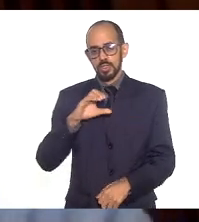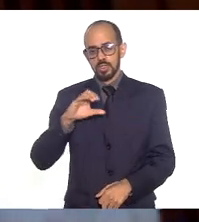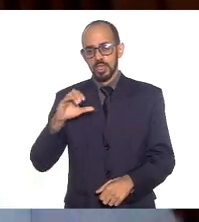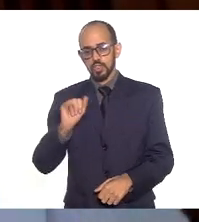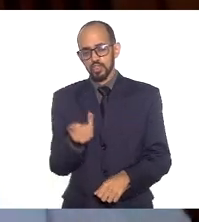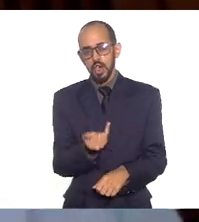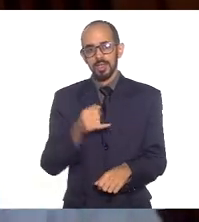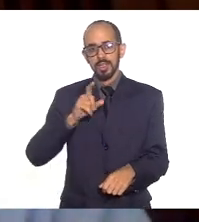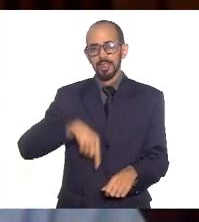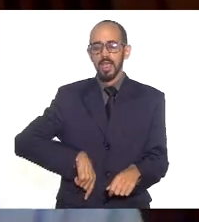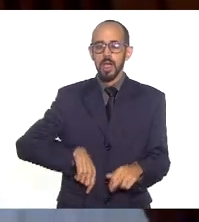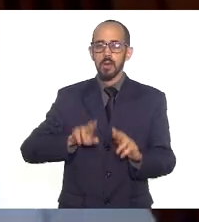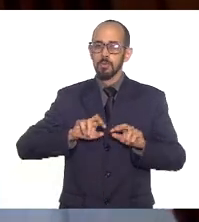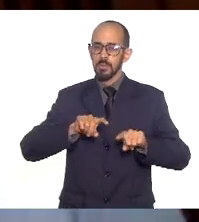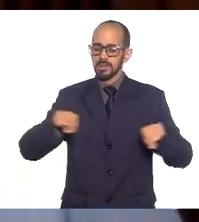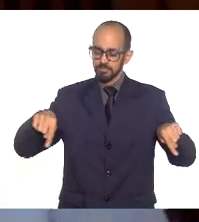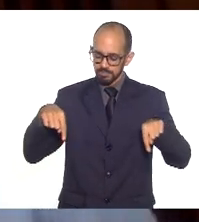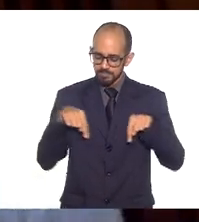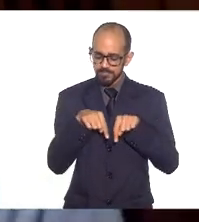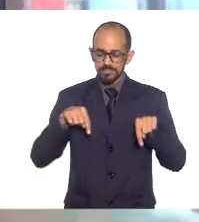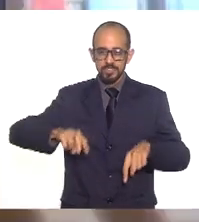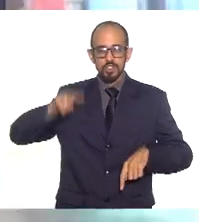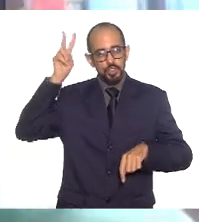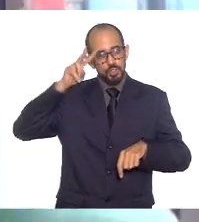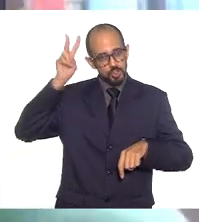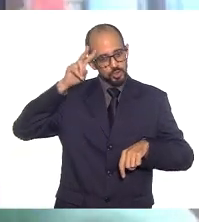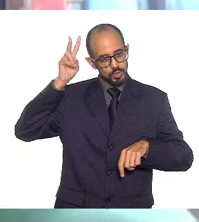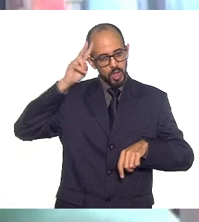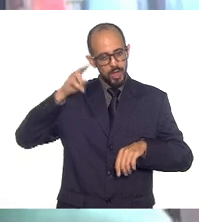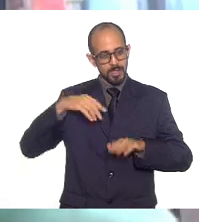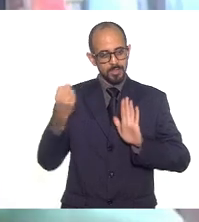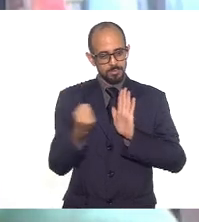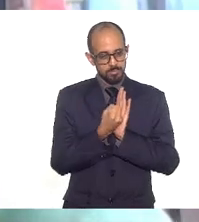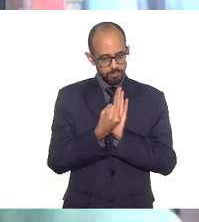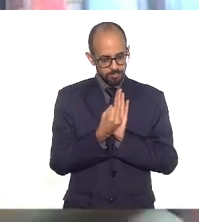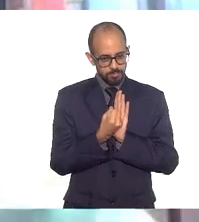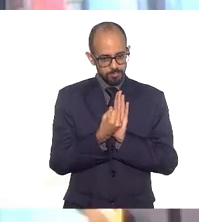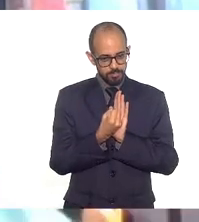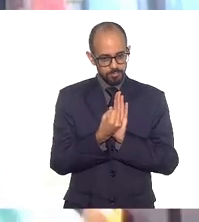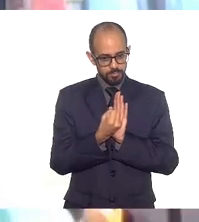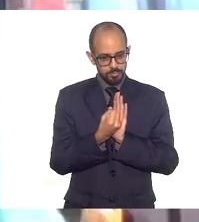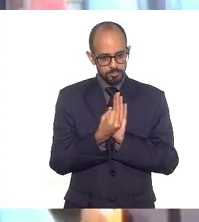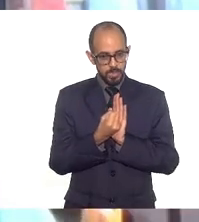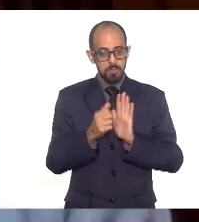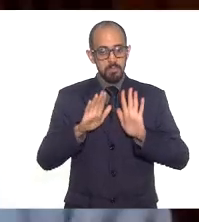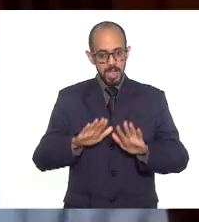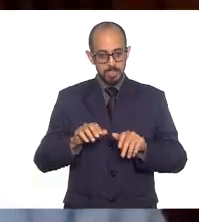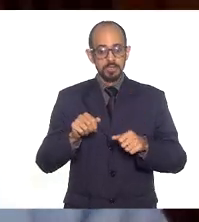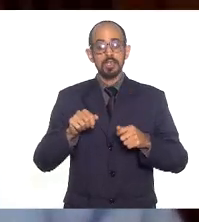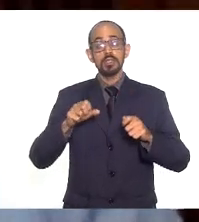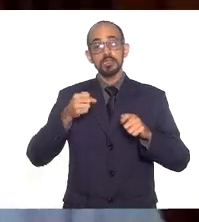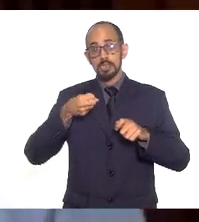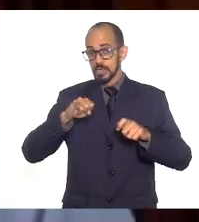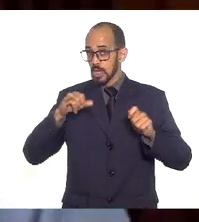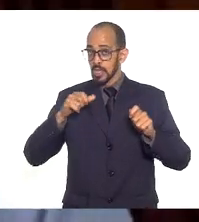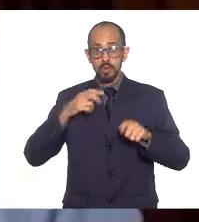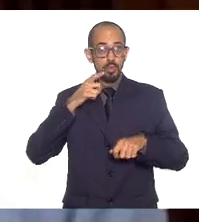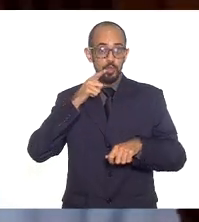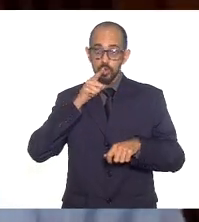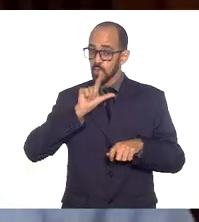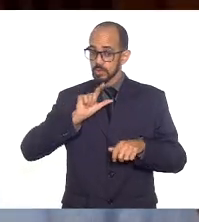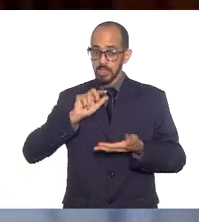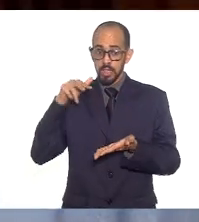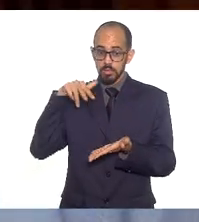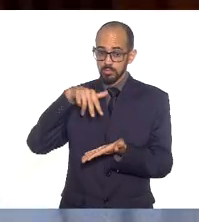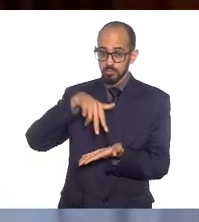histórica, emblemática, tradicional. Sim, mas nós continuamos podendo atuar dessa forma virtual. Não, normal, virtual, é claro, mas